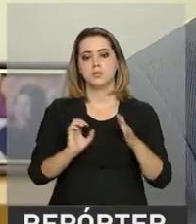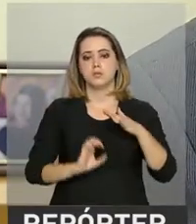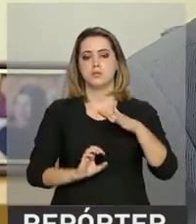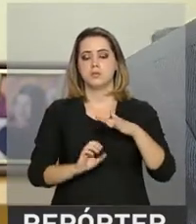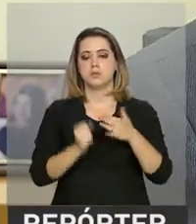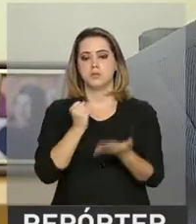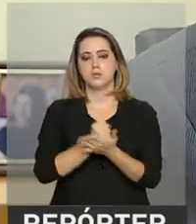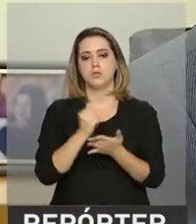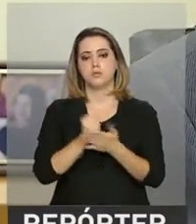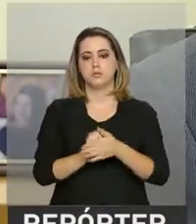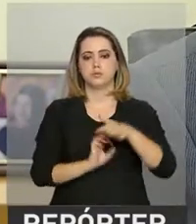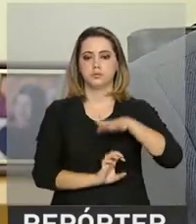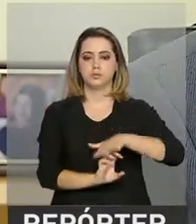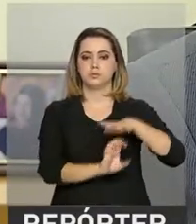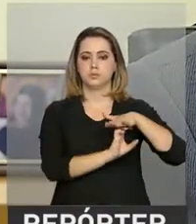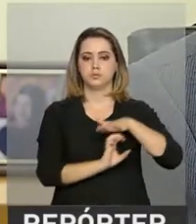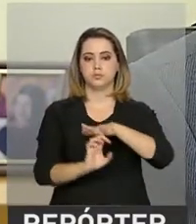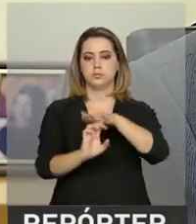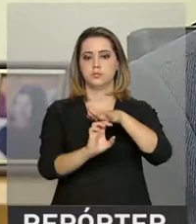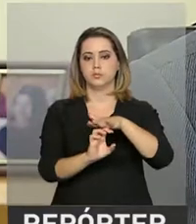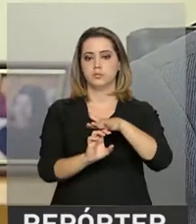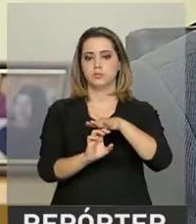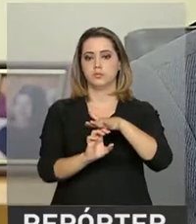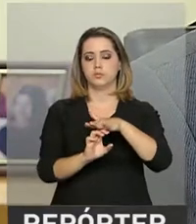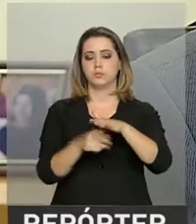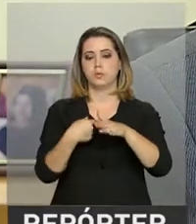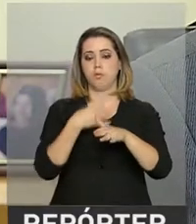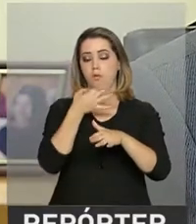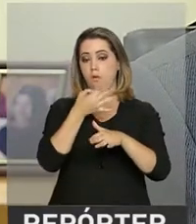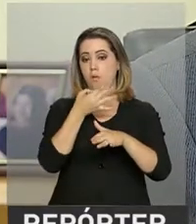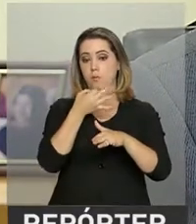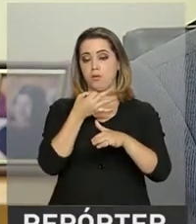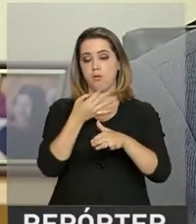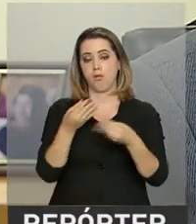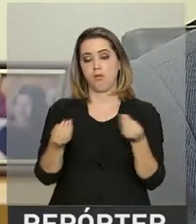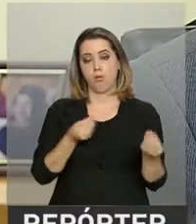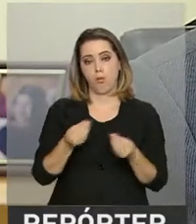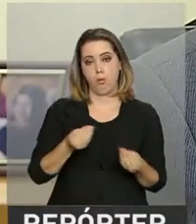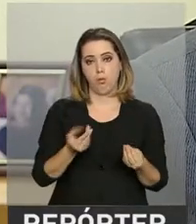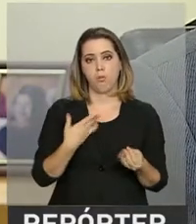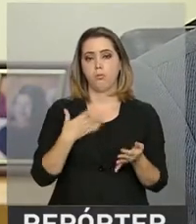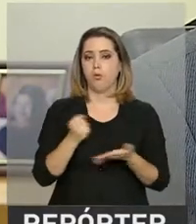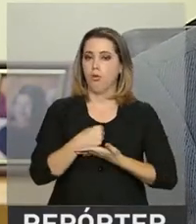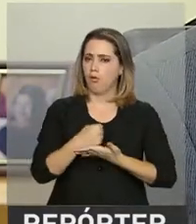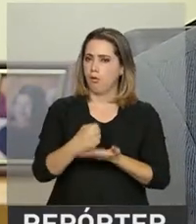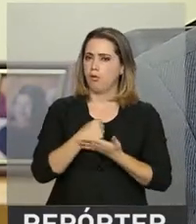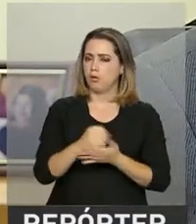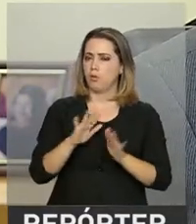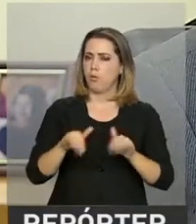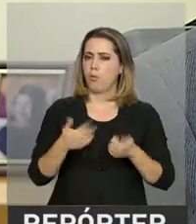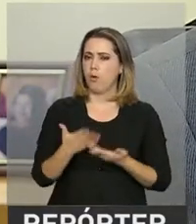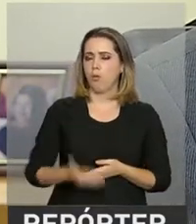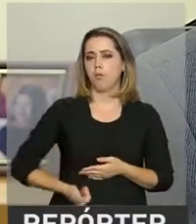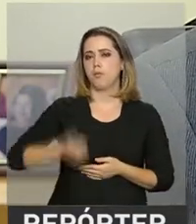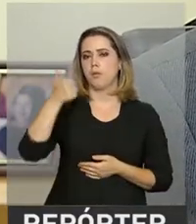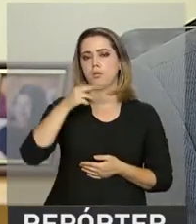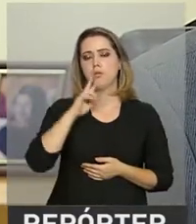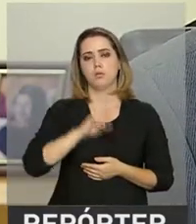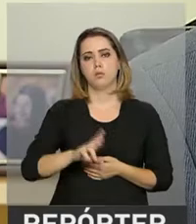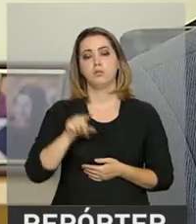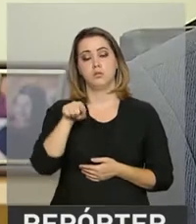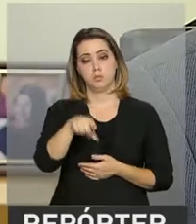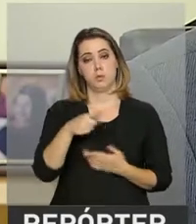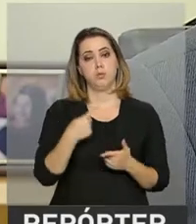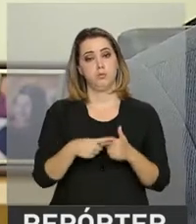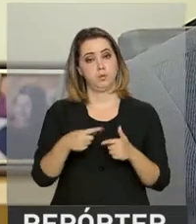que presta esse tipo de serviço, que vai sugerir ou que vai oferecer para ele qual é a melhor solução para aquele